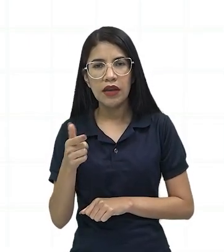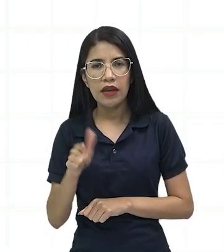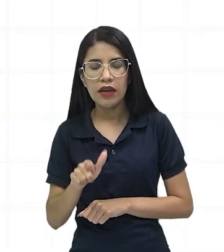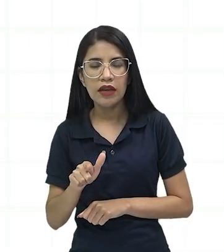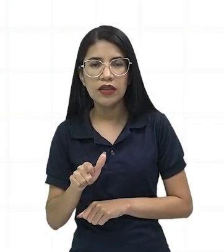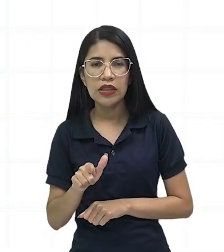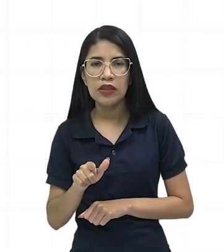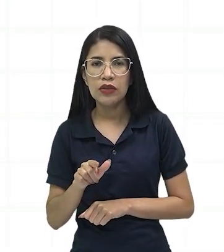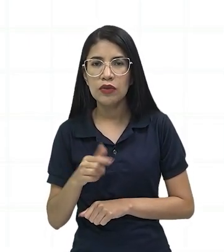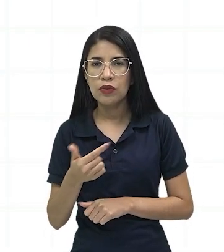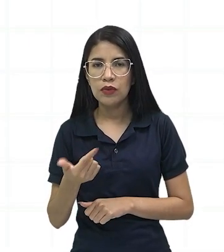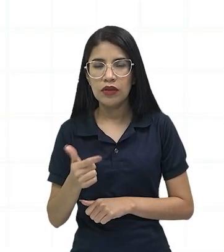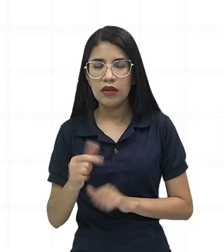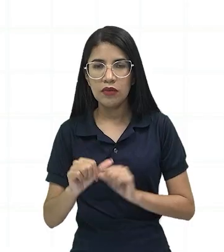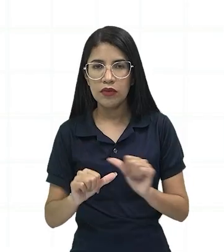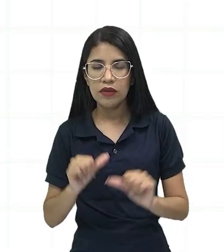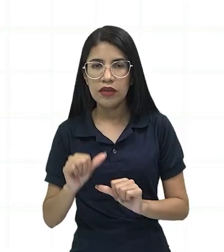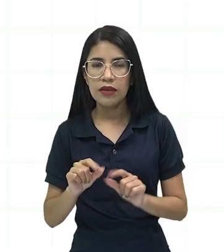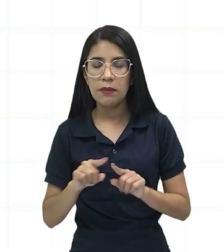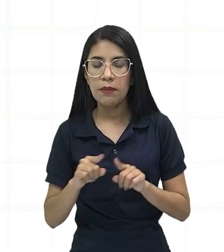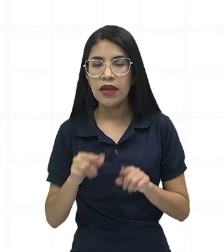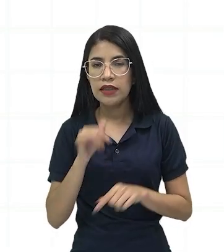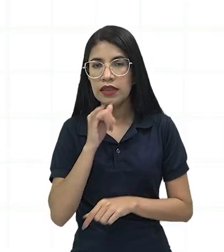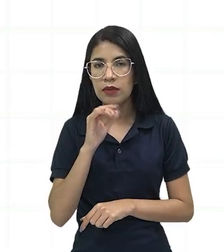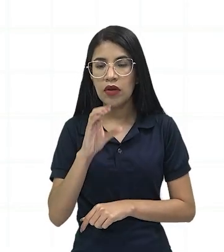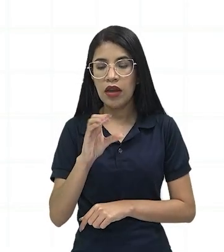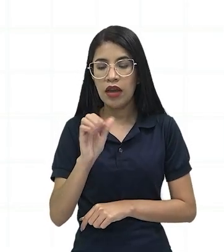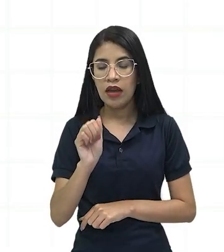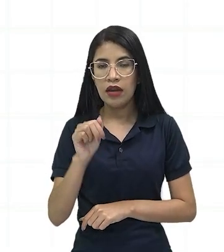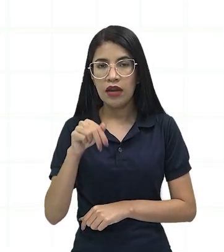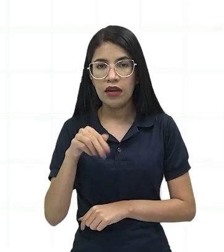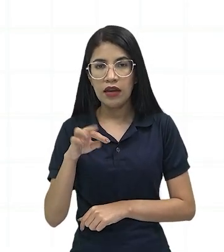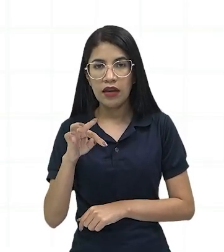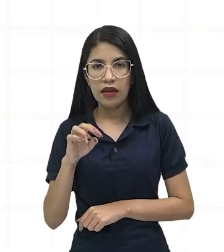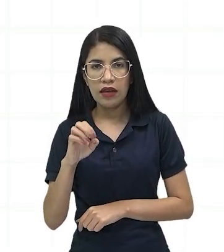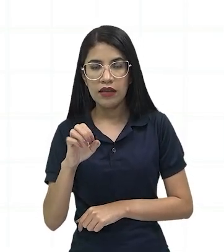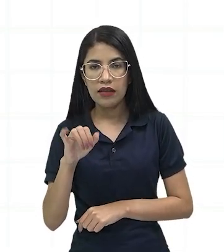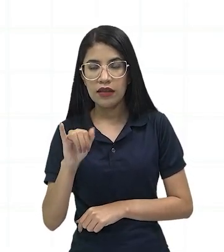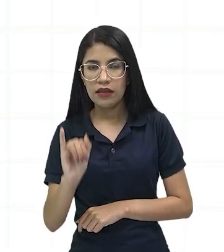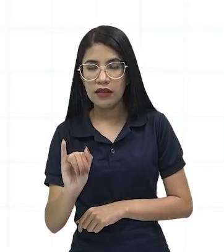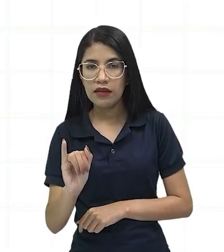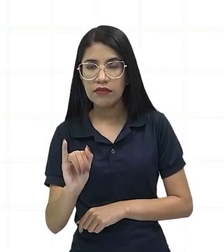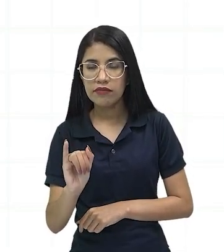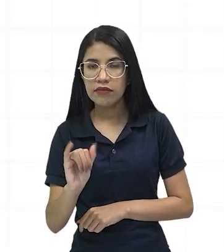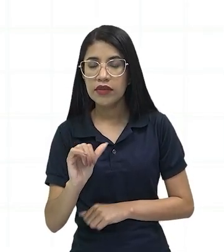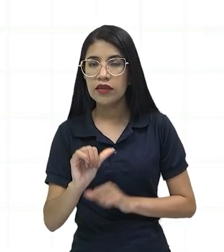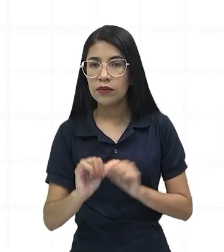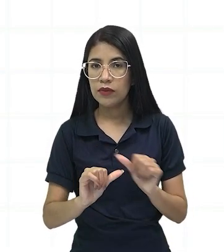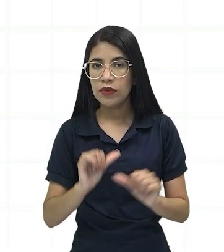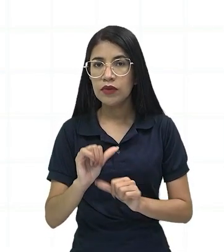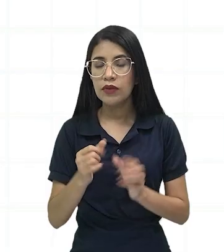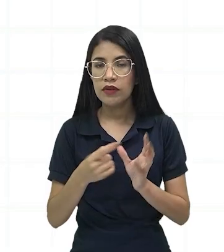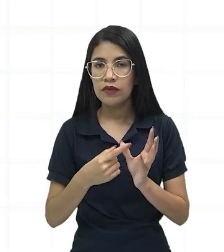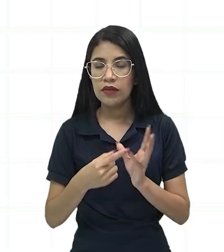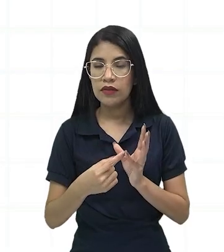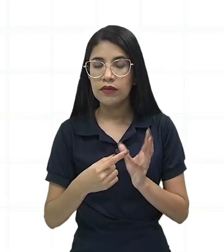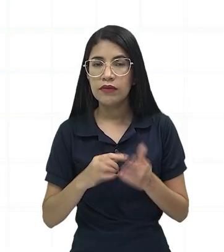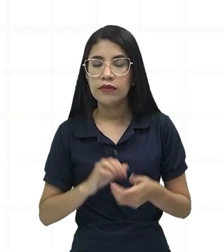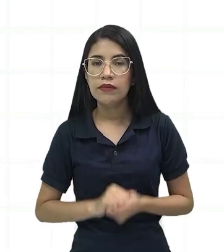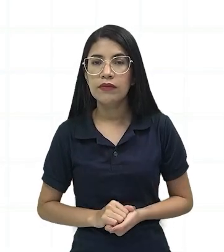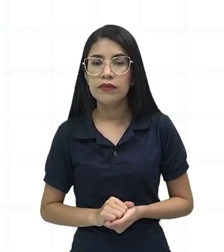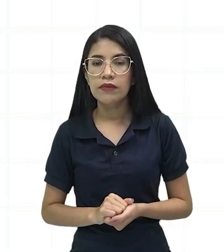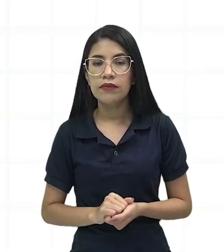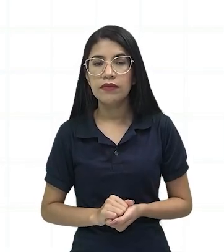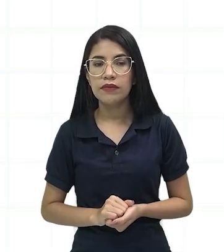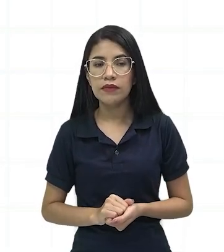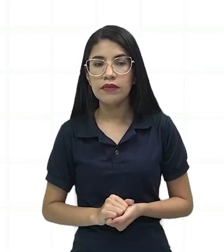muda também. Mas e se eu disser cantei? Percebam, a vogal, ela mudou. Então, e o